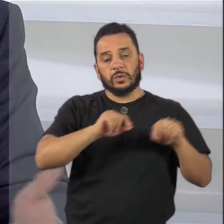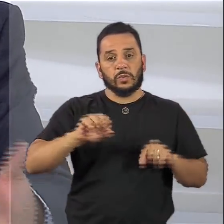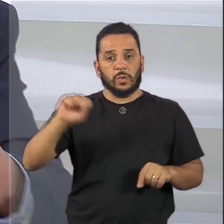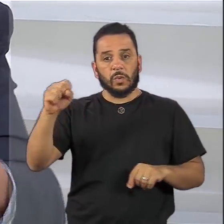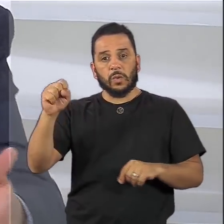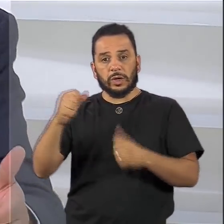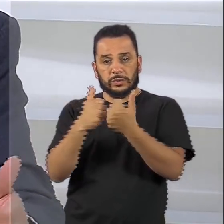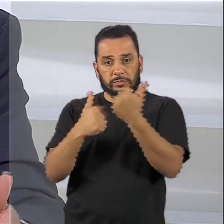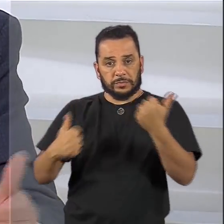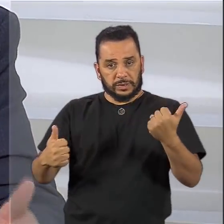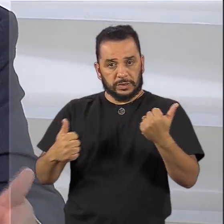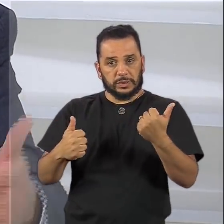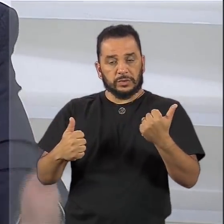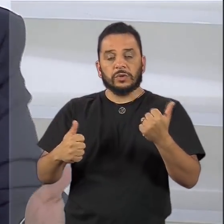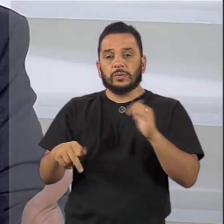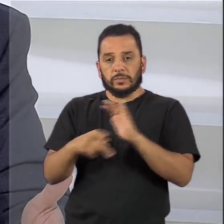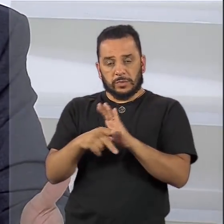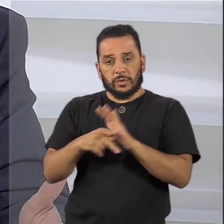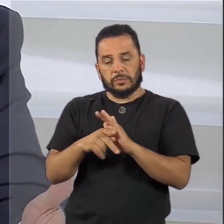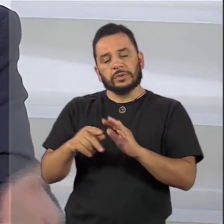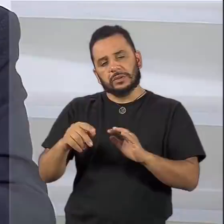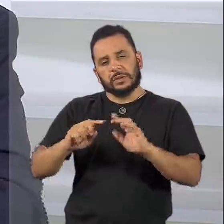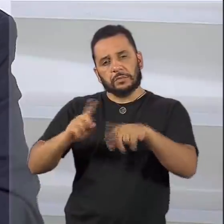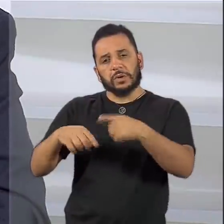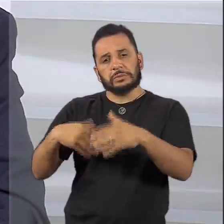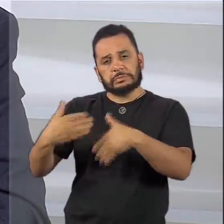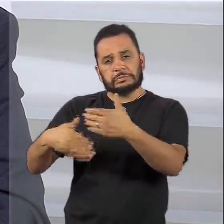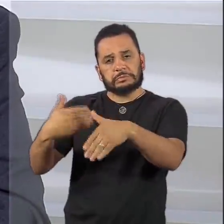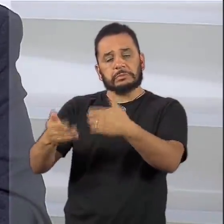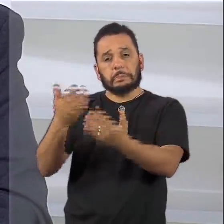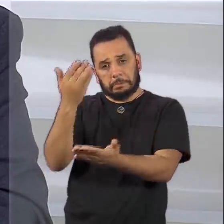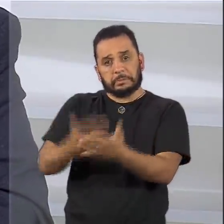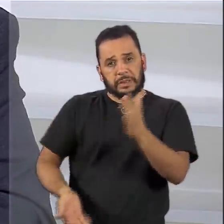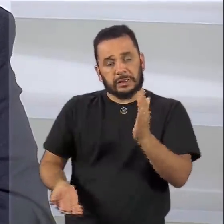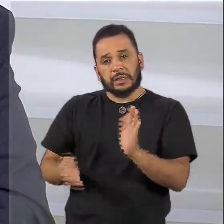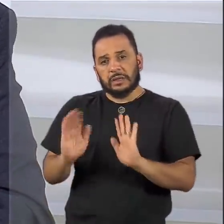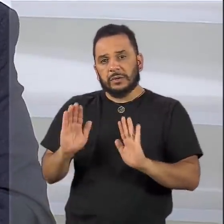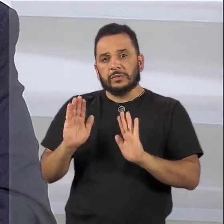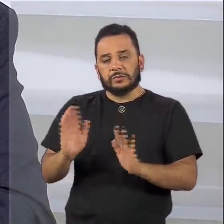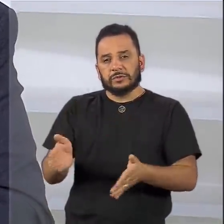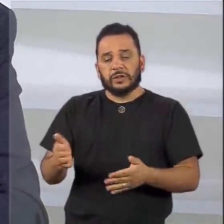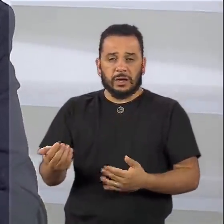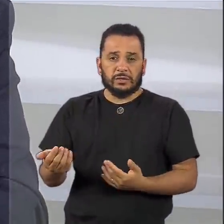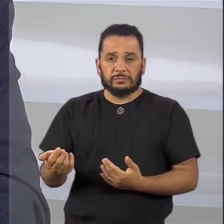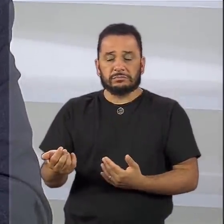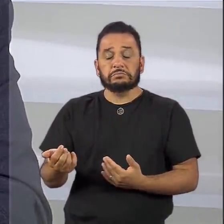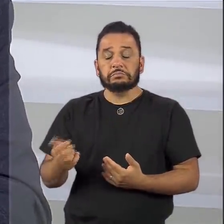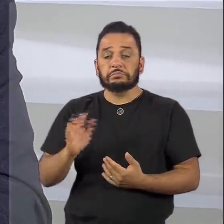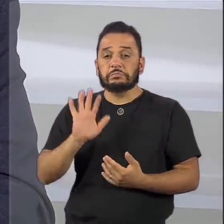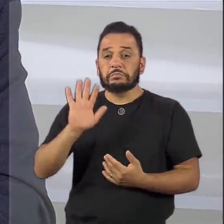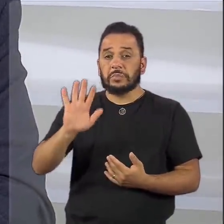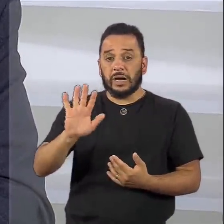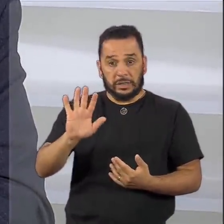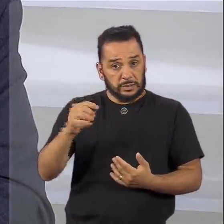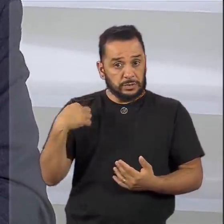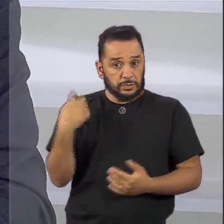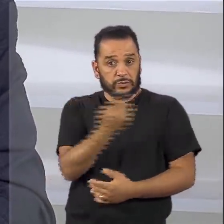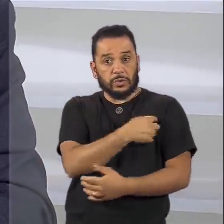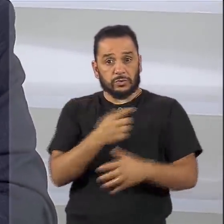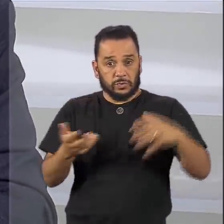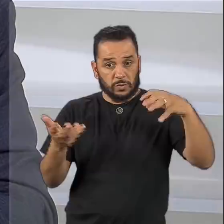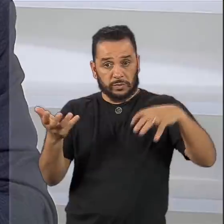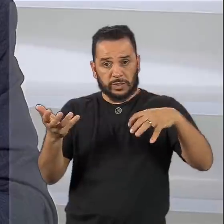e foram objeto de ações e perderam nesse Supremo, com votos, inclusive, dos seus indicados. Mas, mais do que isso, o nosso Congresso